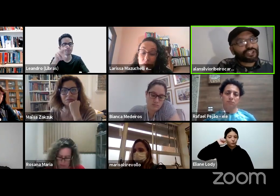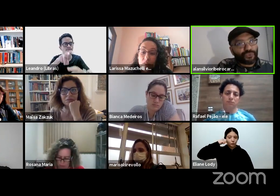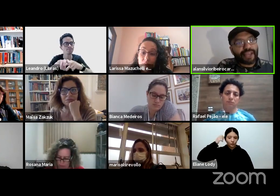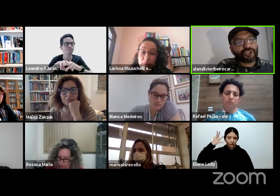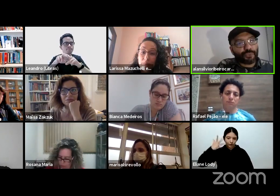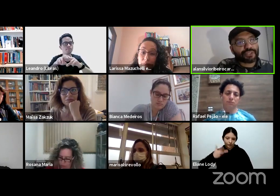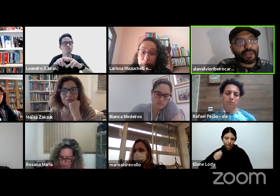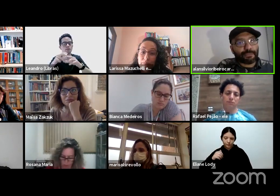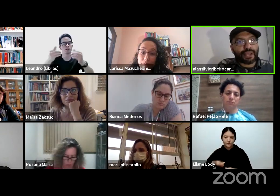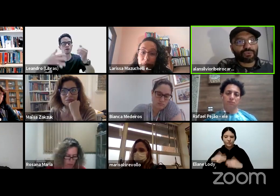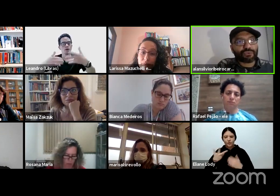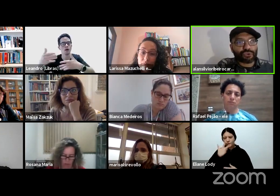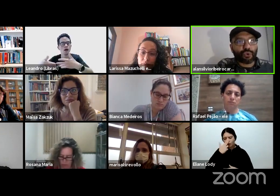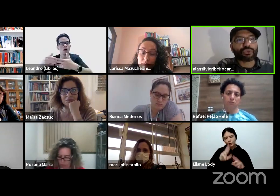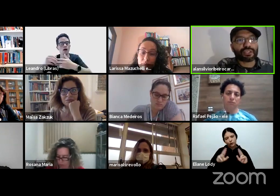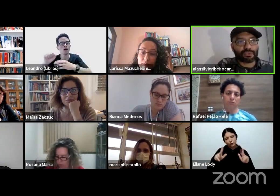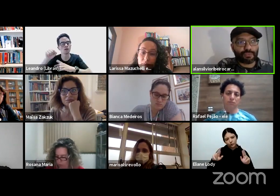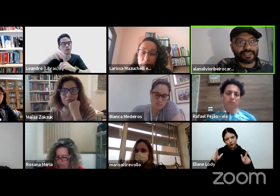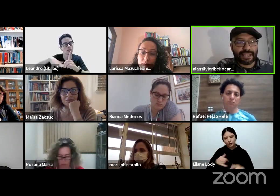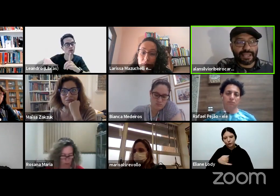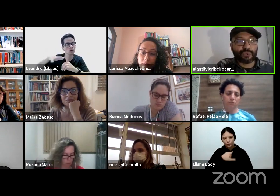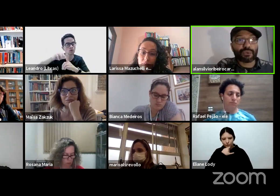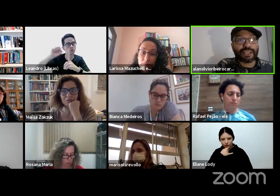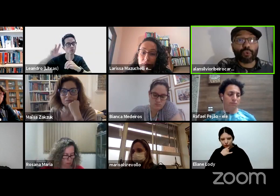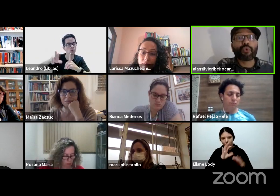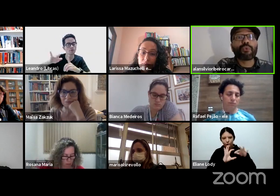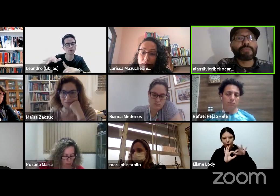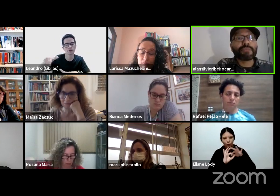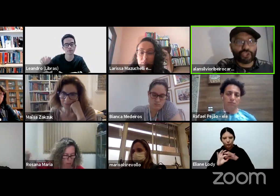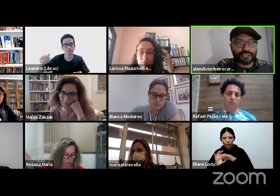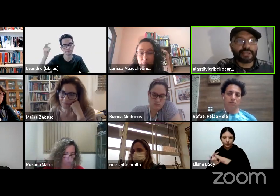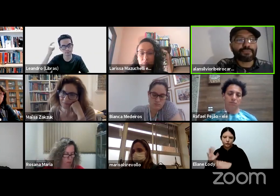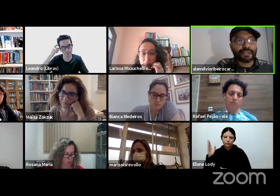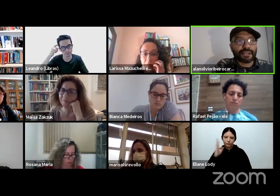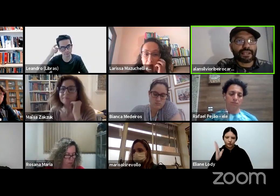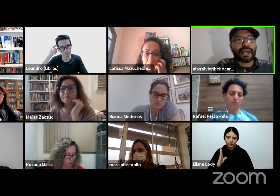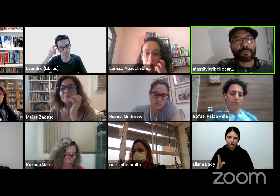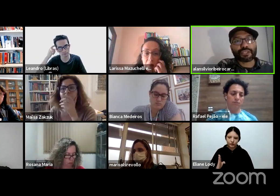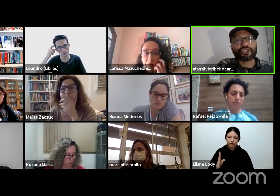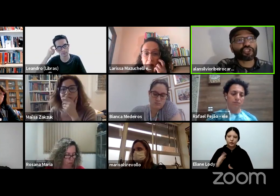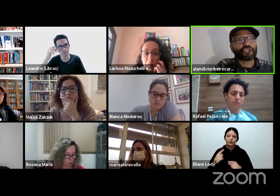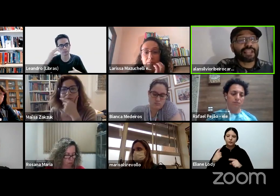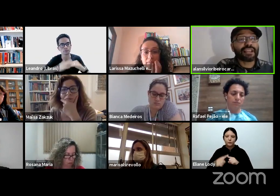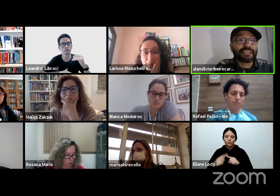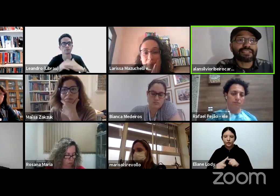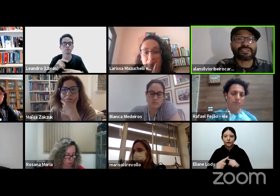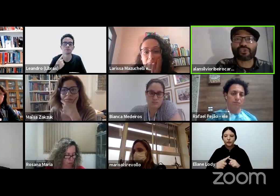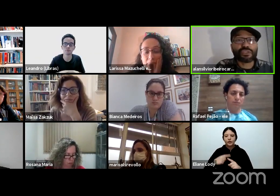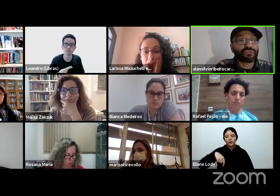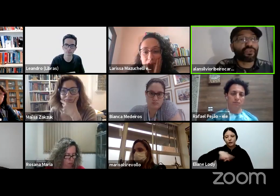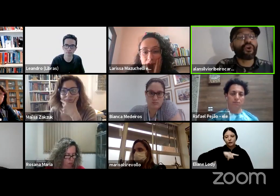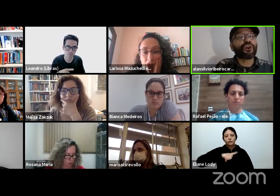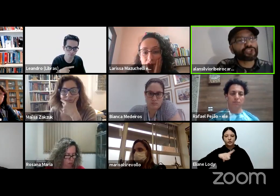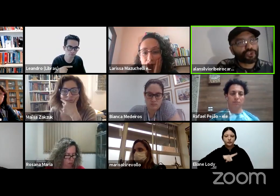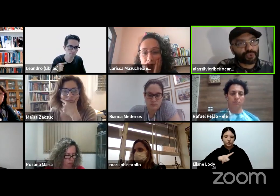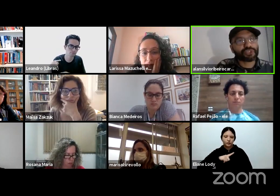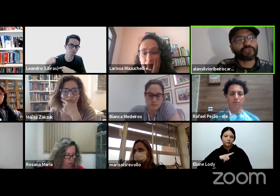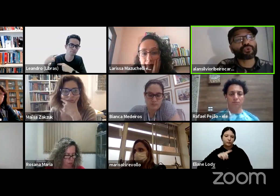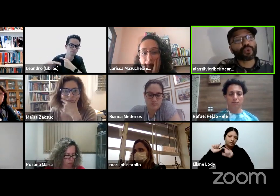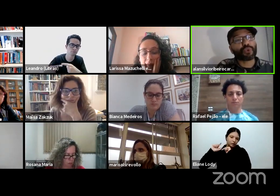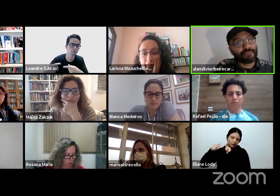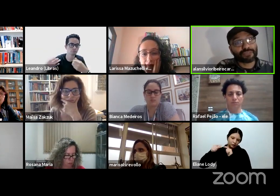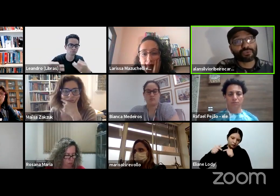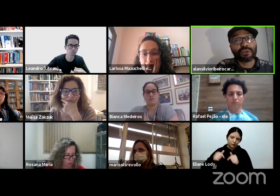acho que é diferente, por exemplo, né, do nosso contexto brasileiro, em alguma medida, né, porque a gente tem aí tradições fortes de